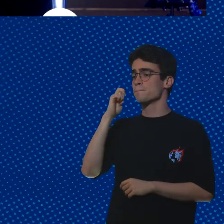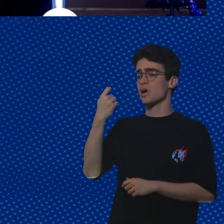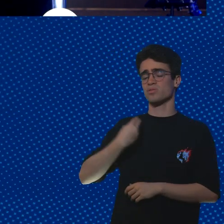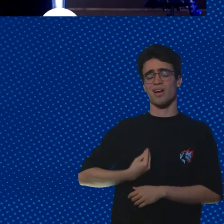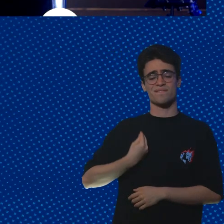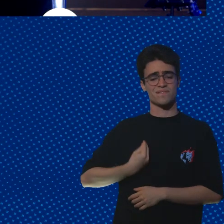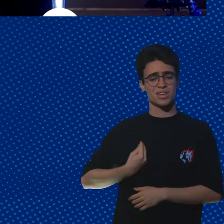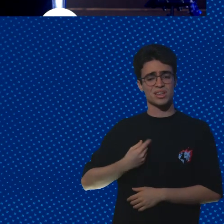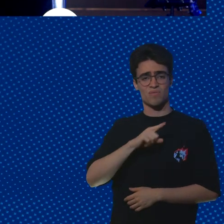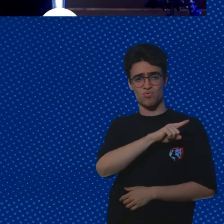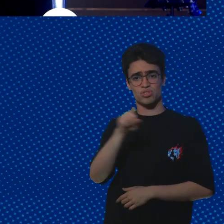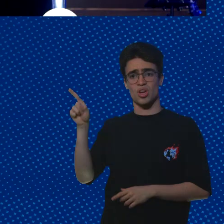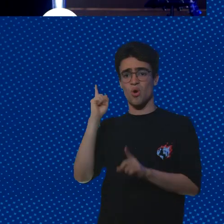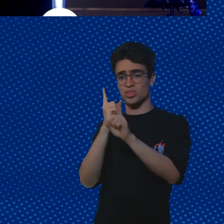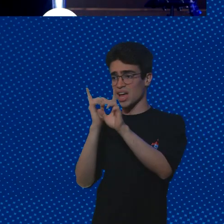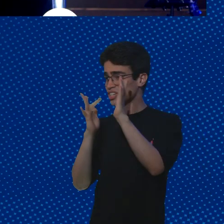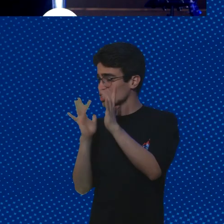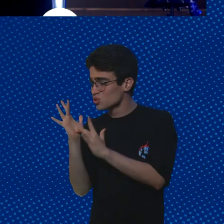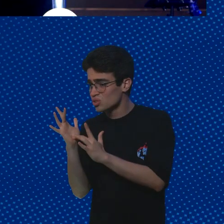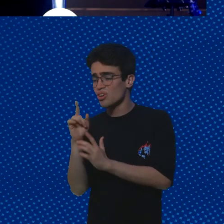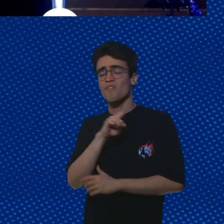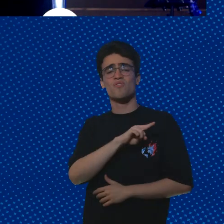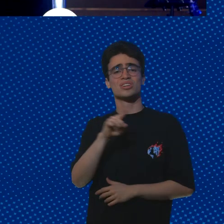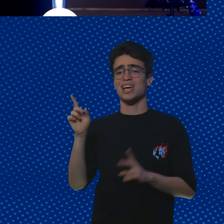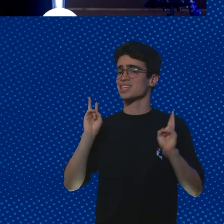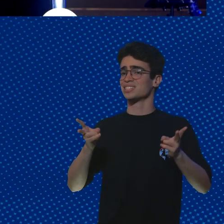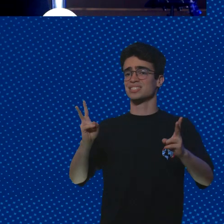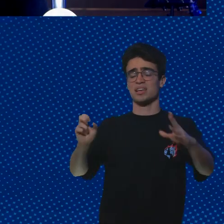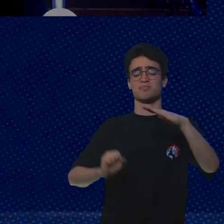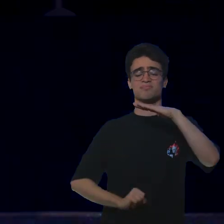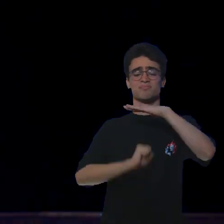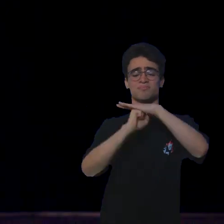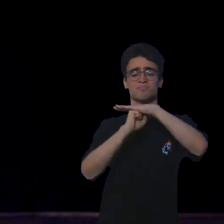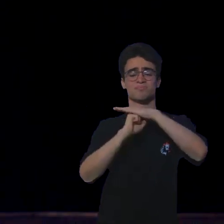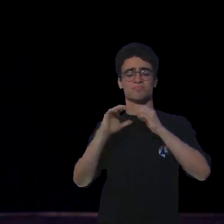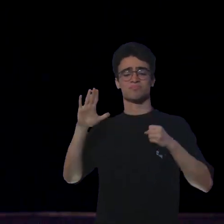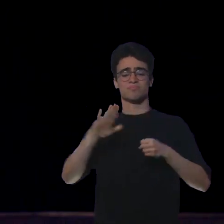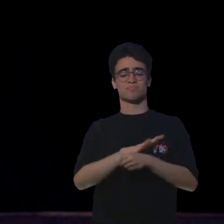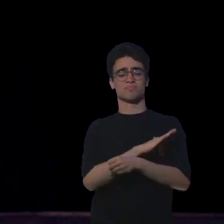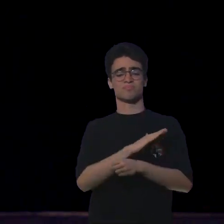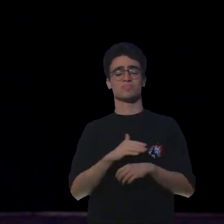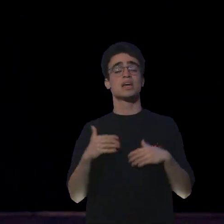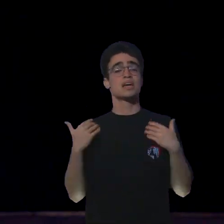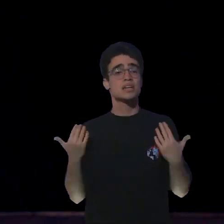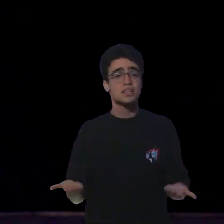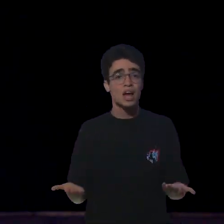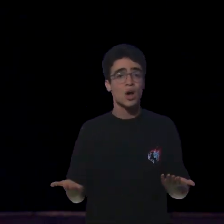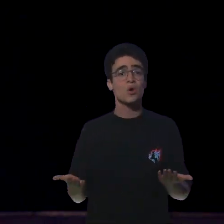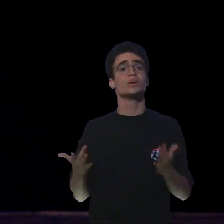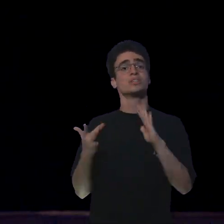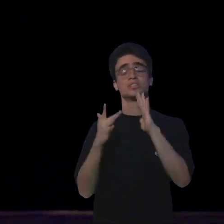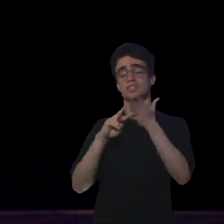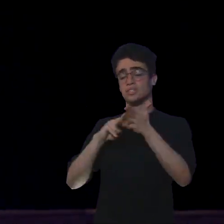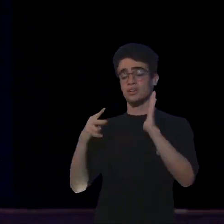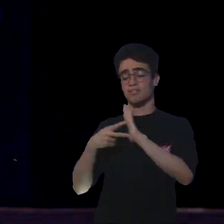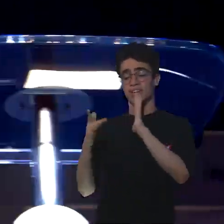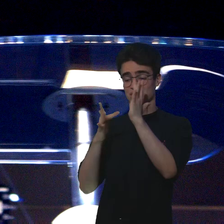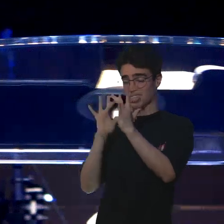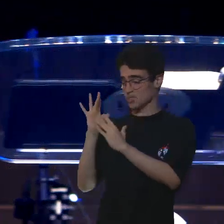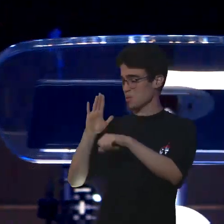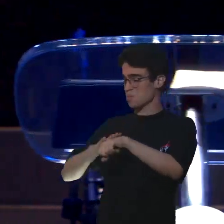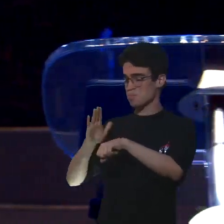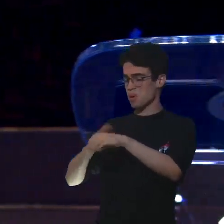fome, aquele que crê em mim nunca terá sede. O pão é um símbolo de que Cristo é o nosso